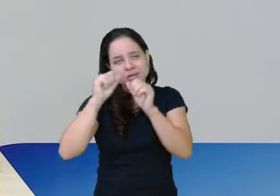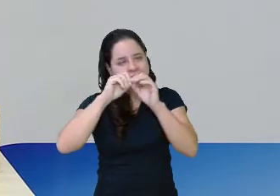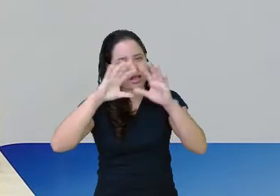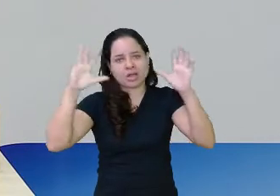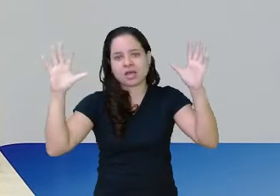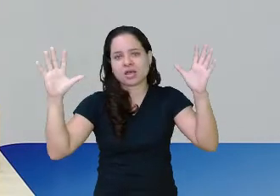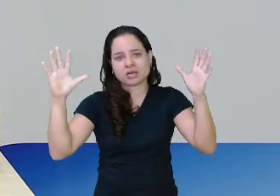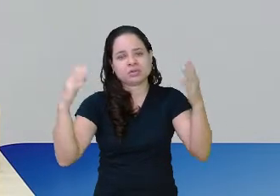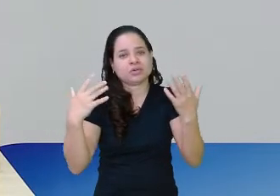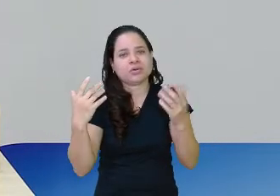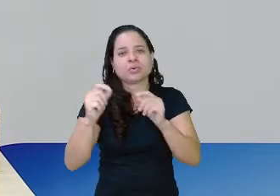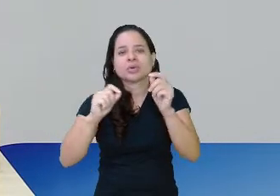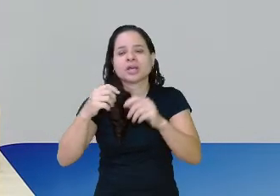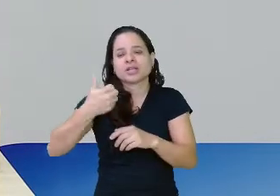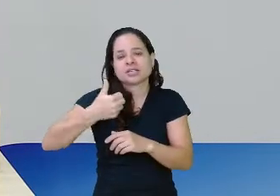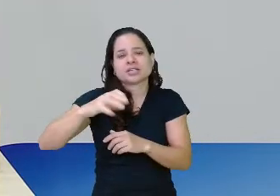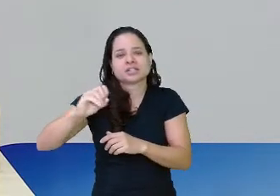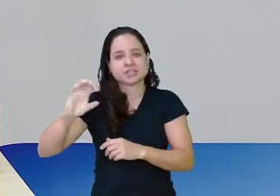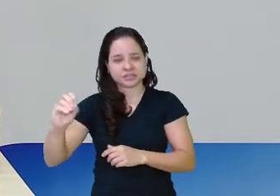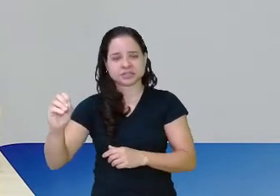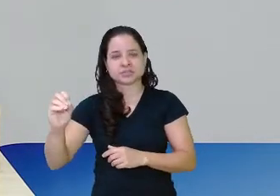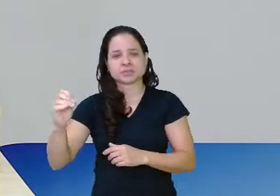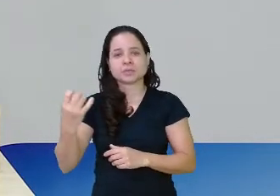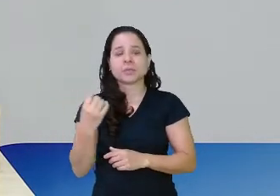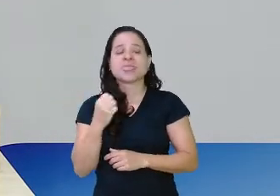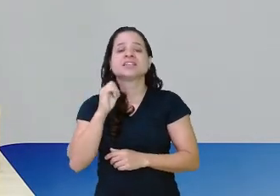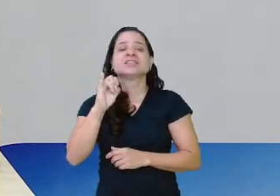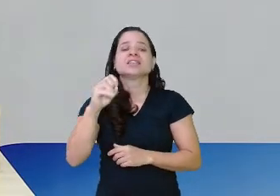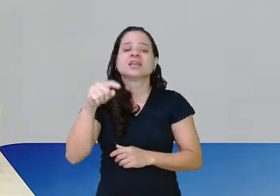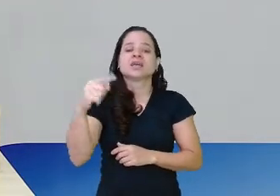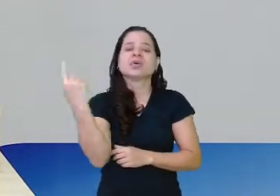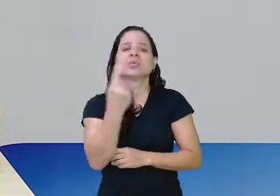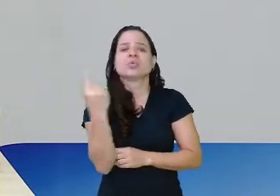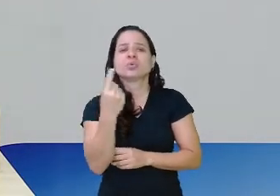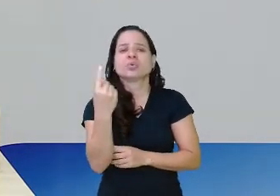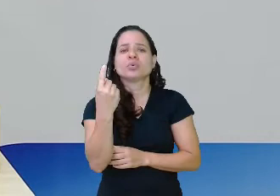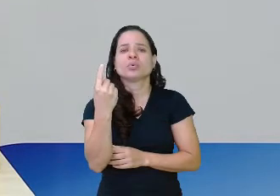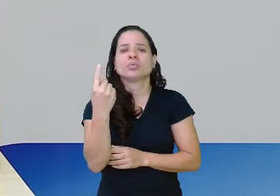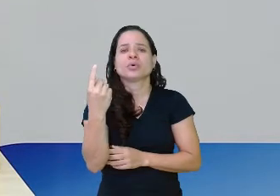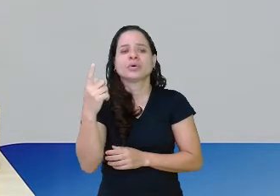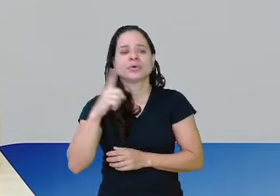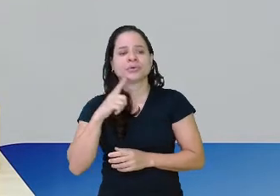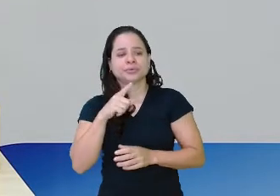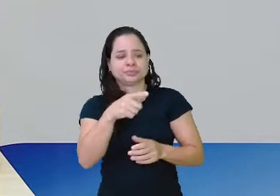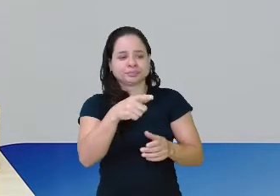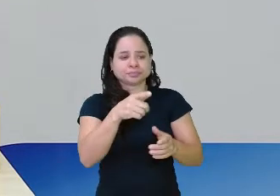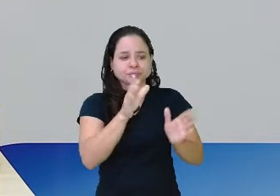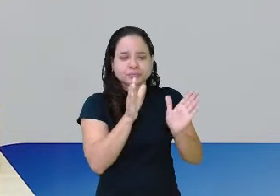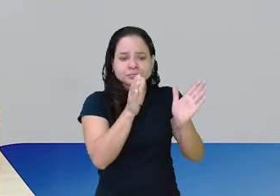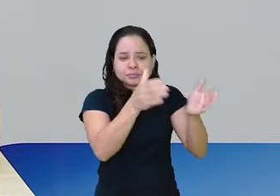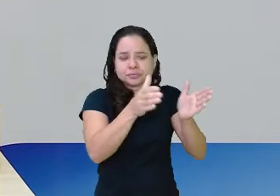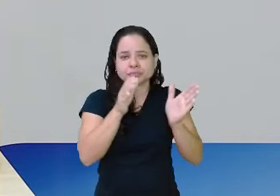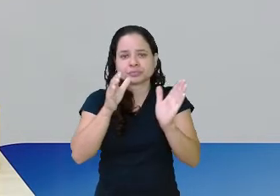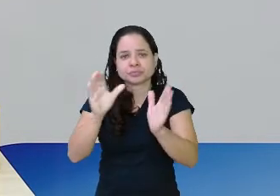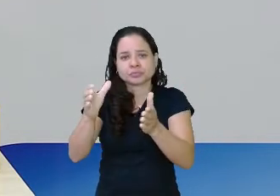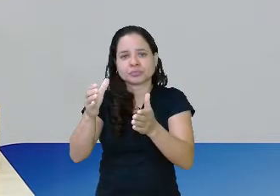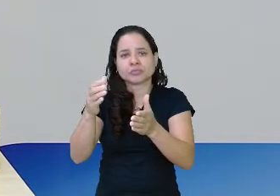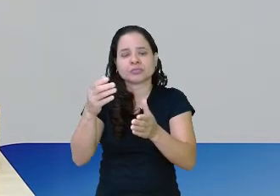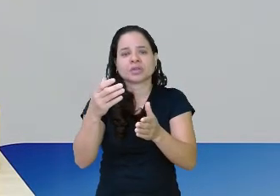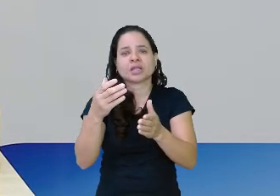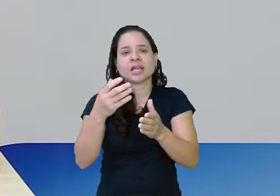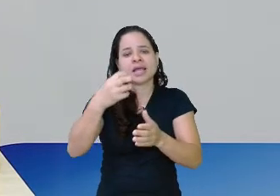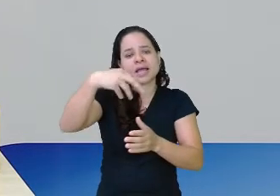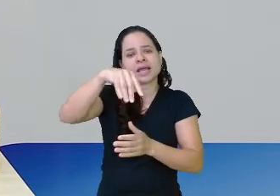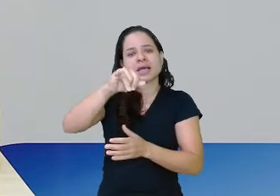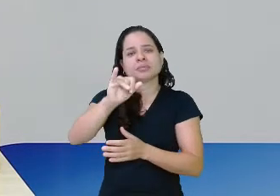claramente 100. E se esse 1 estiver na ordem da unidade de milhar, ele